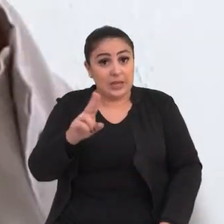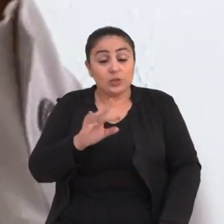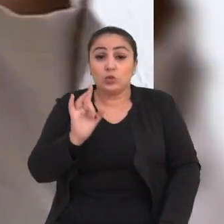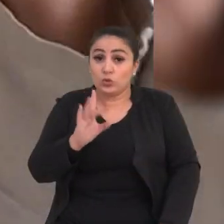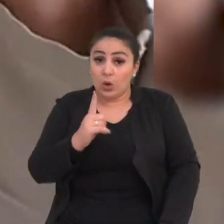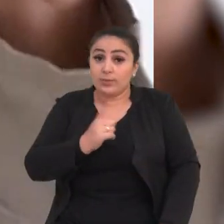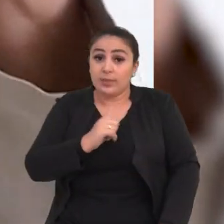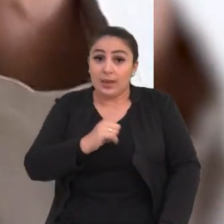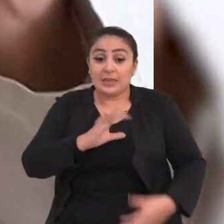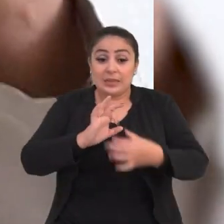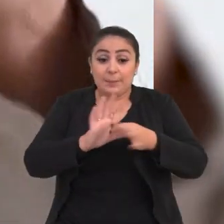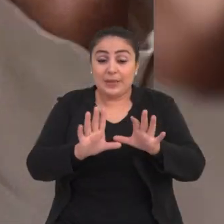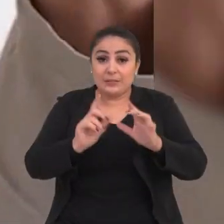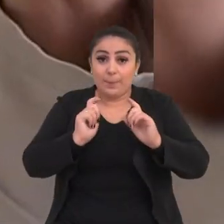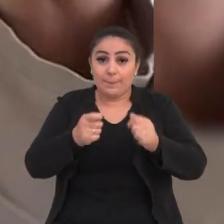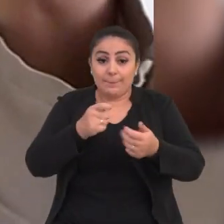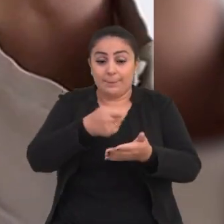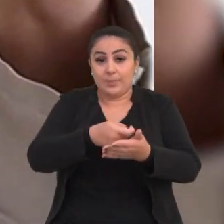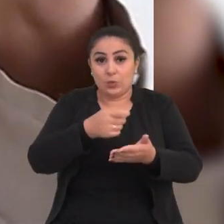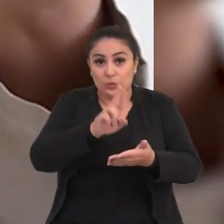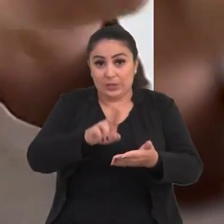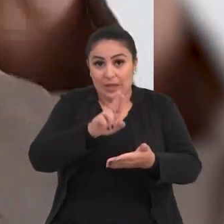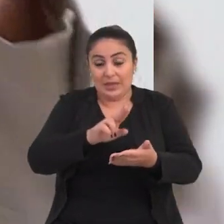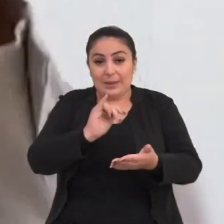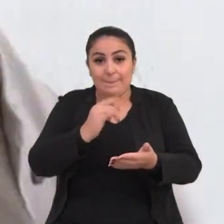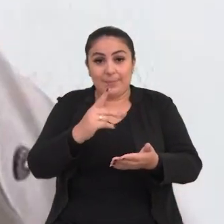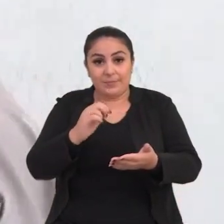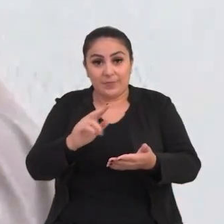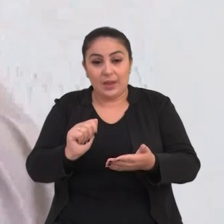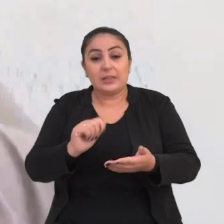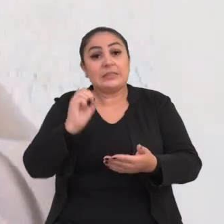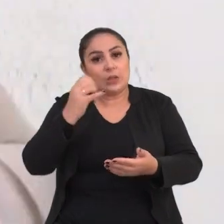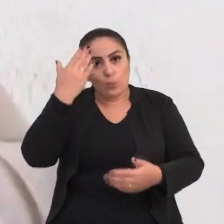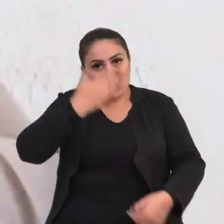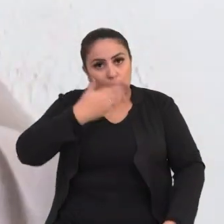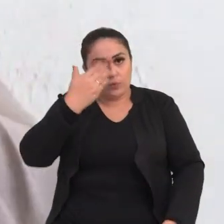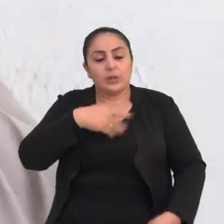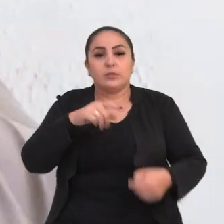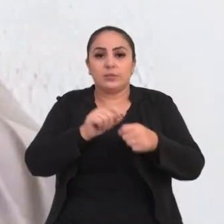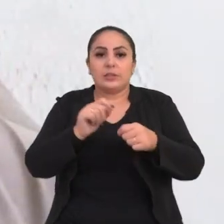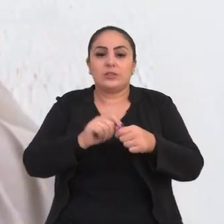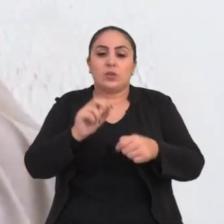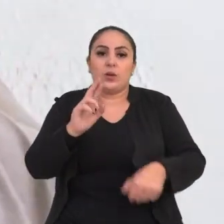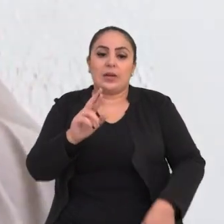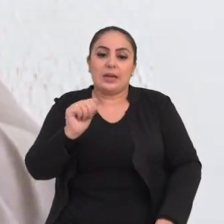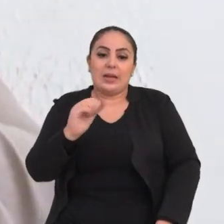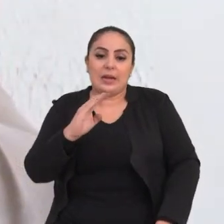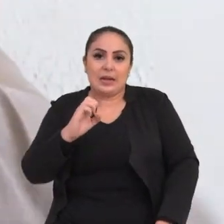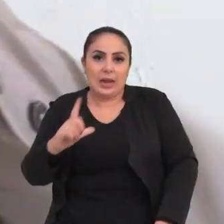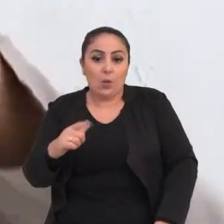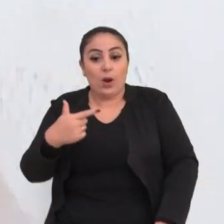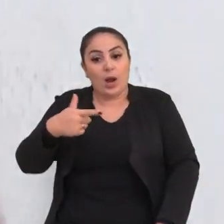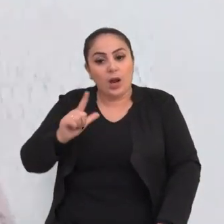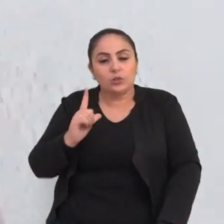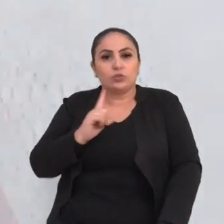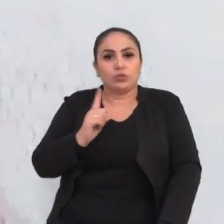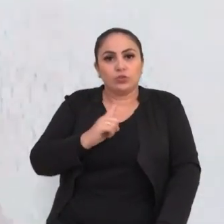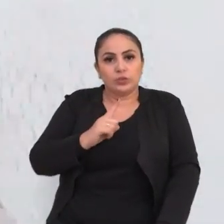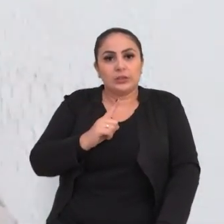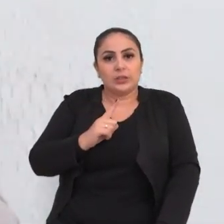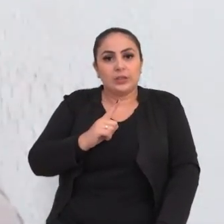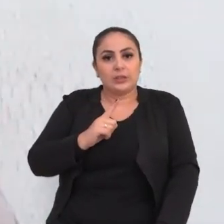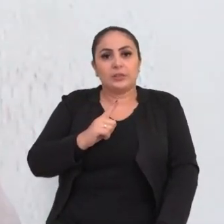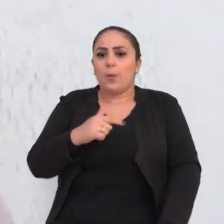poder apenas ter o licenciamento em dia e poder andar com o veículo, se tiver comprovado que fez o recal. Então, antes tinha o recal